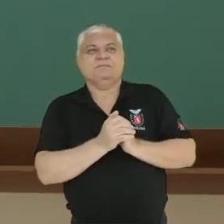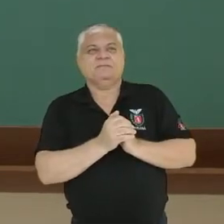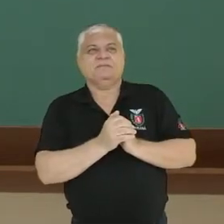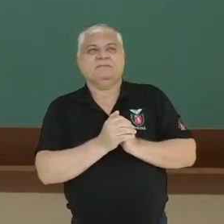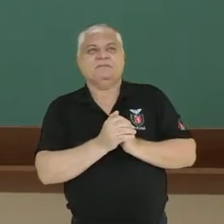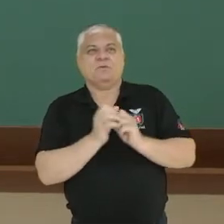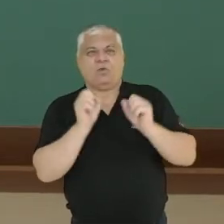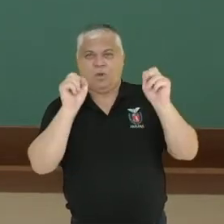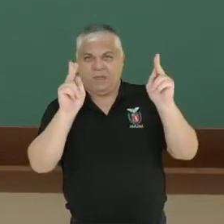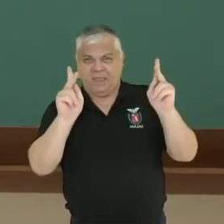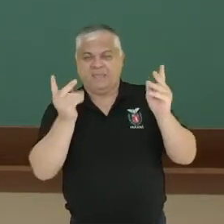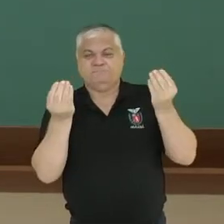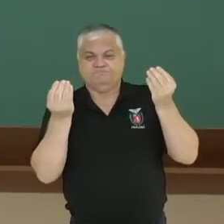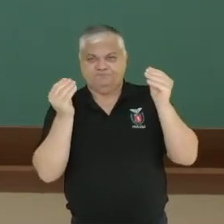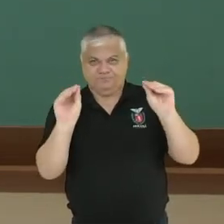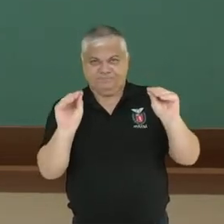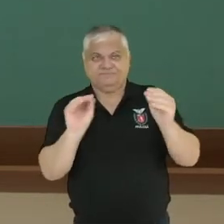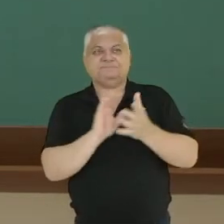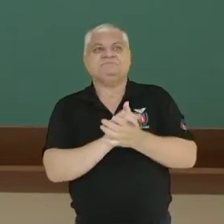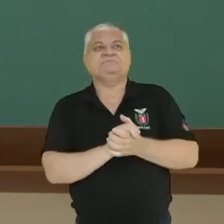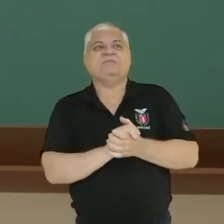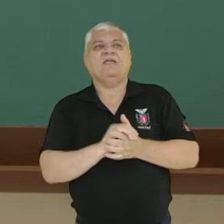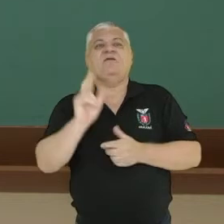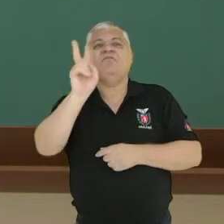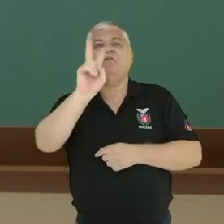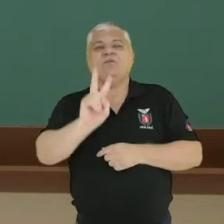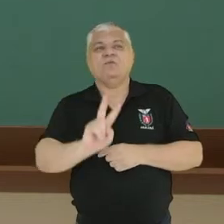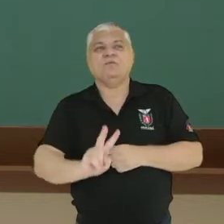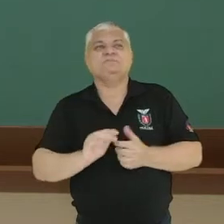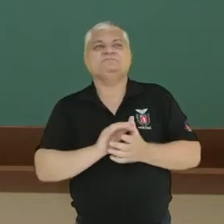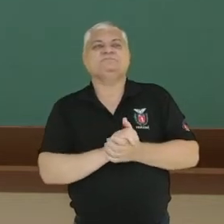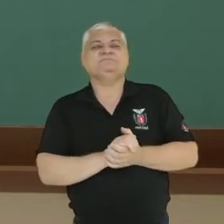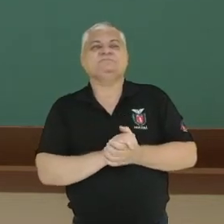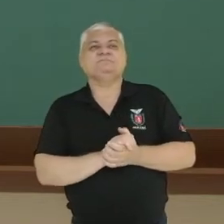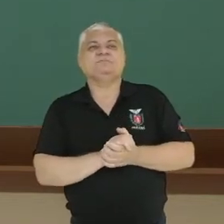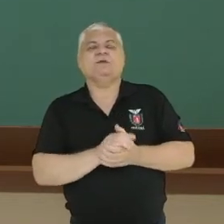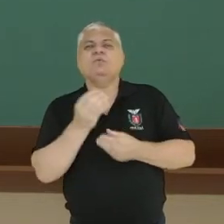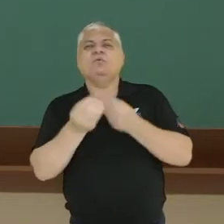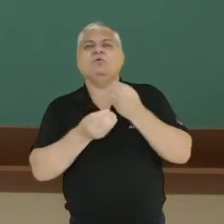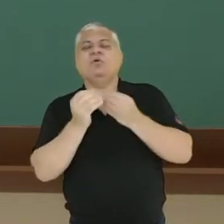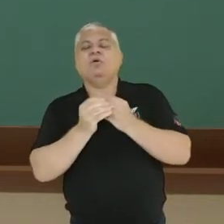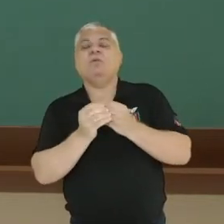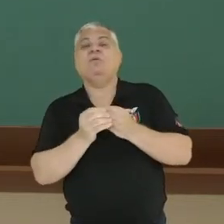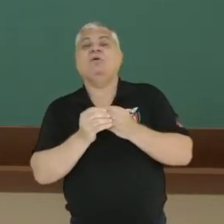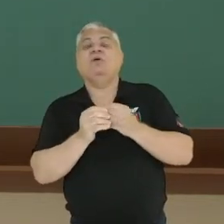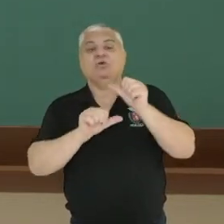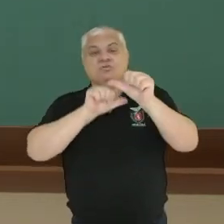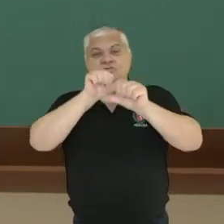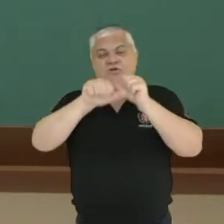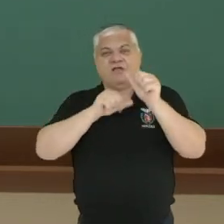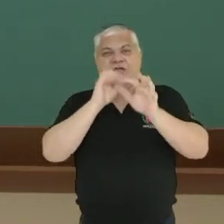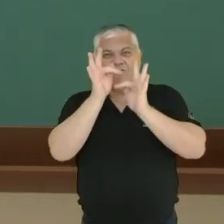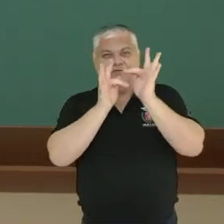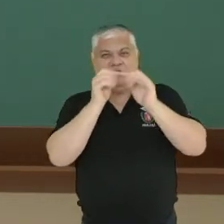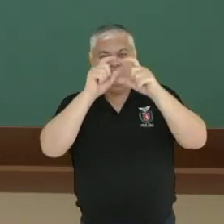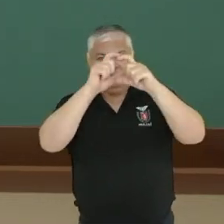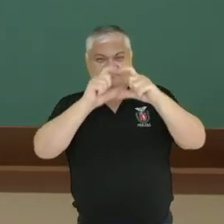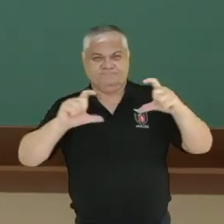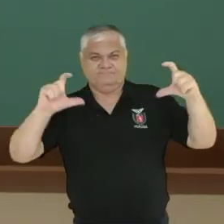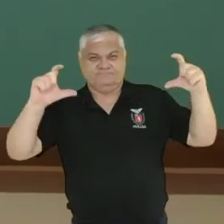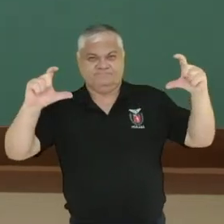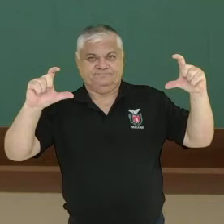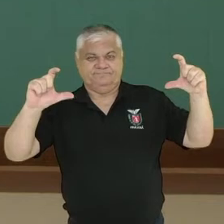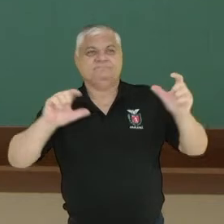temos essas duas informações e os valores de log. Então, vamos substituir também na fórmula que foi dada para a gente,